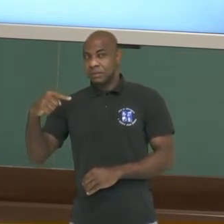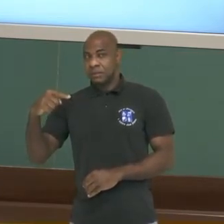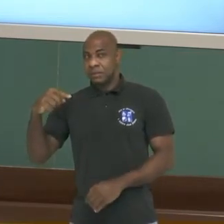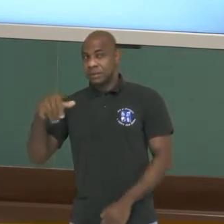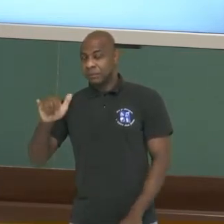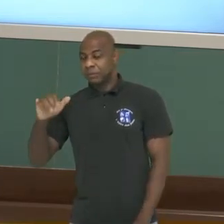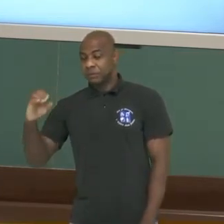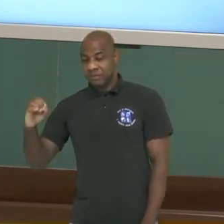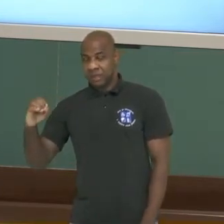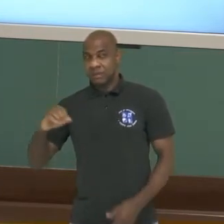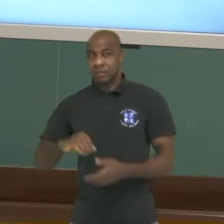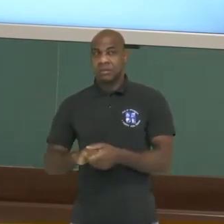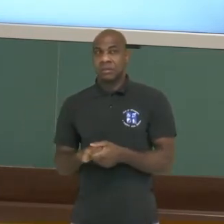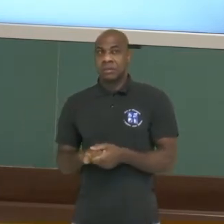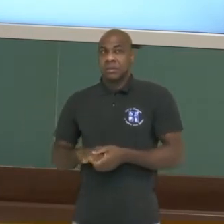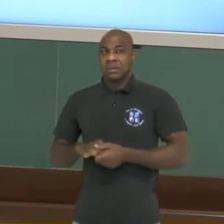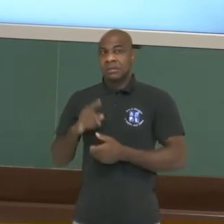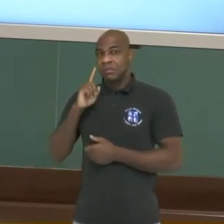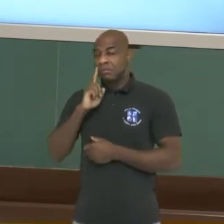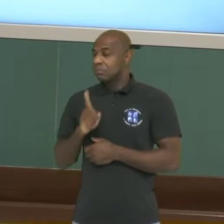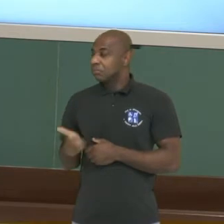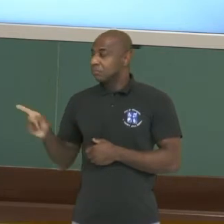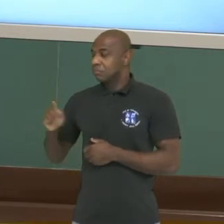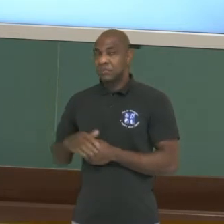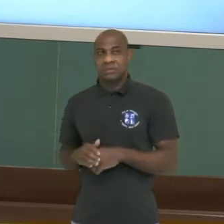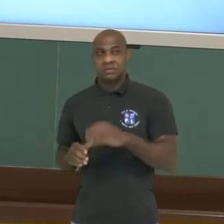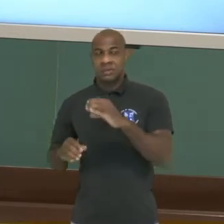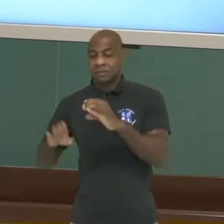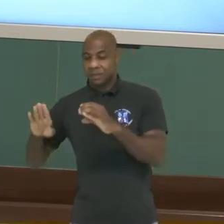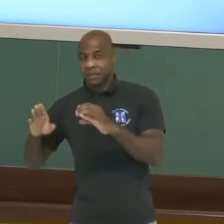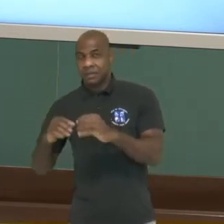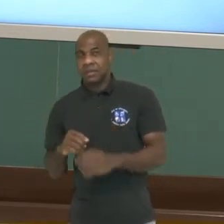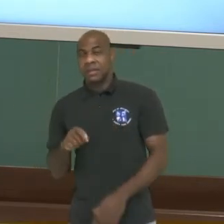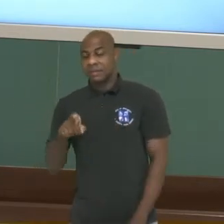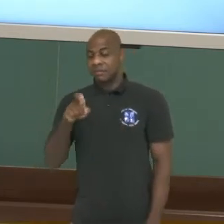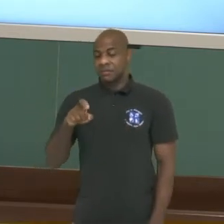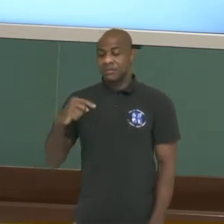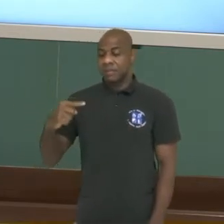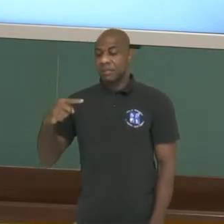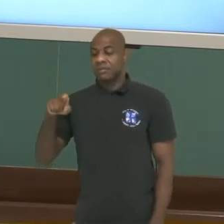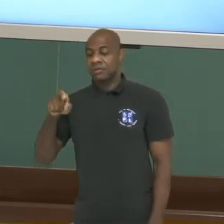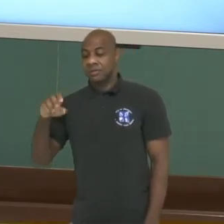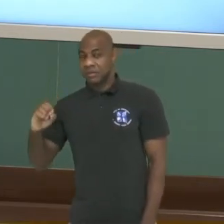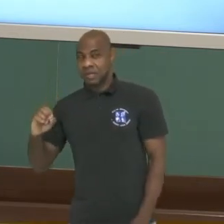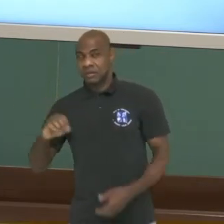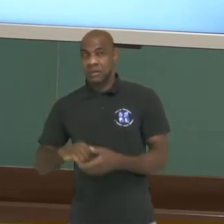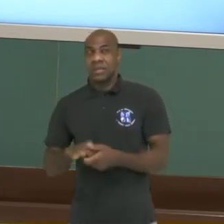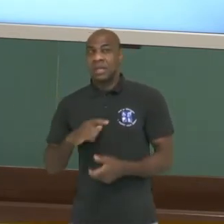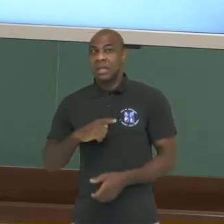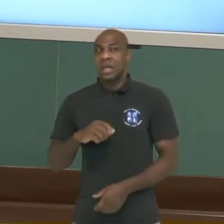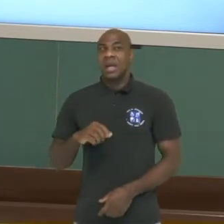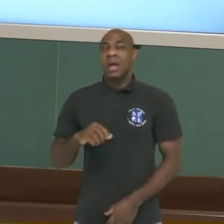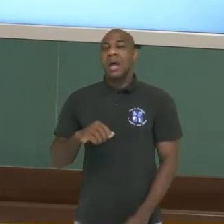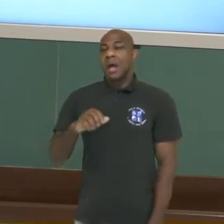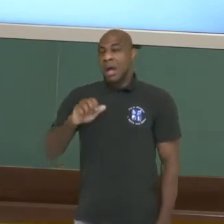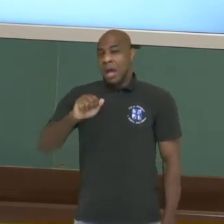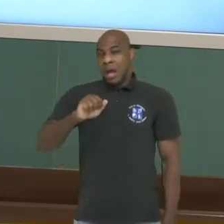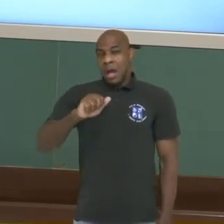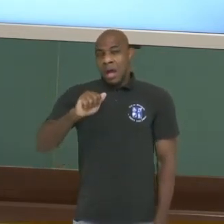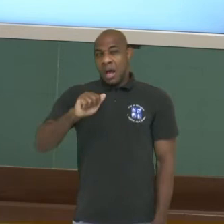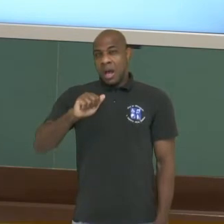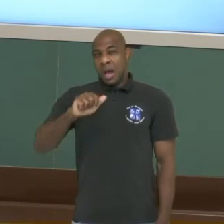C, que a gente acabou de falar, x menos x0. E esse tangente de alfa, a gente